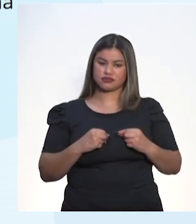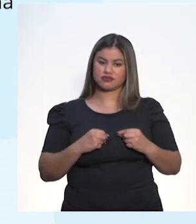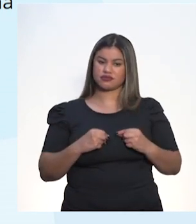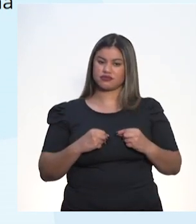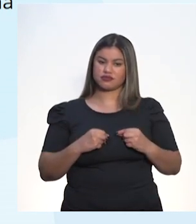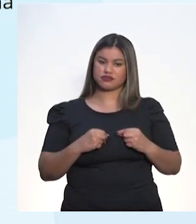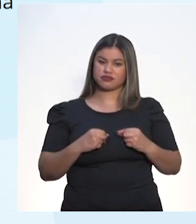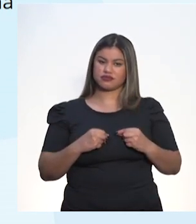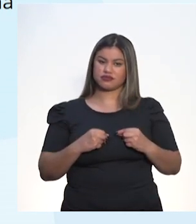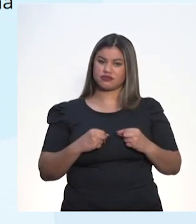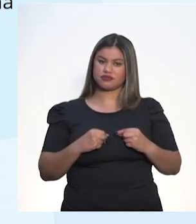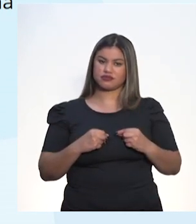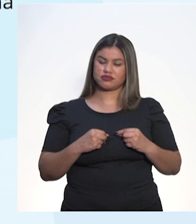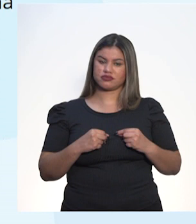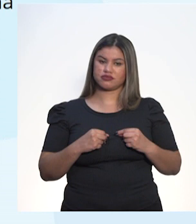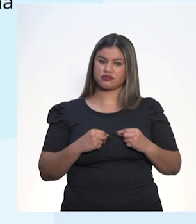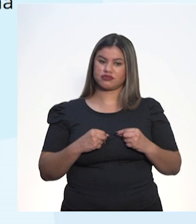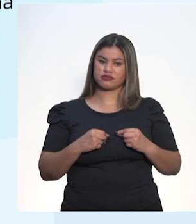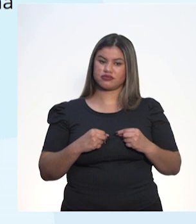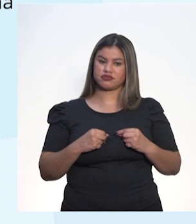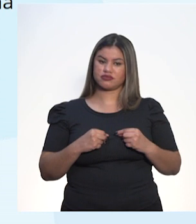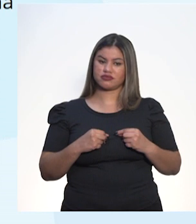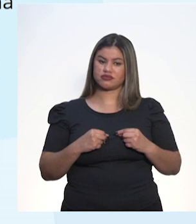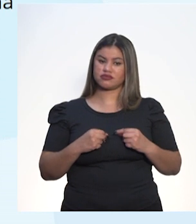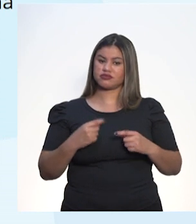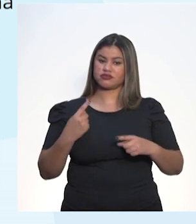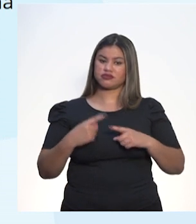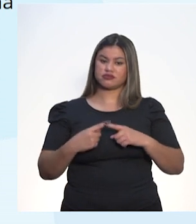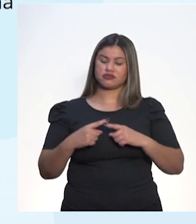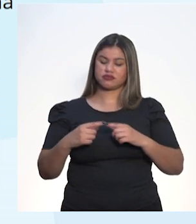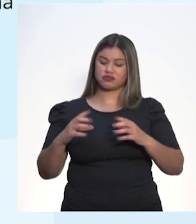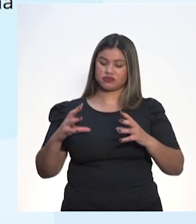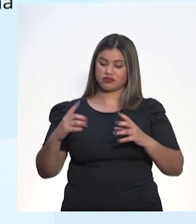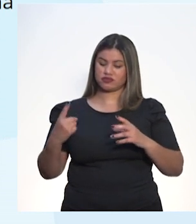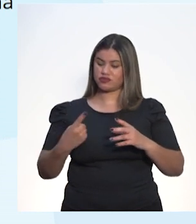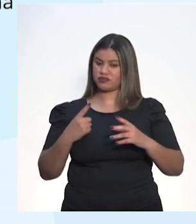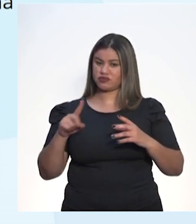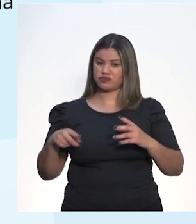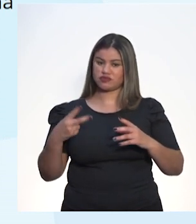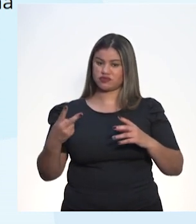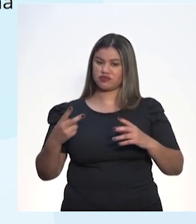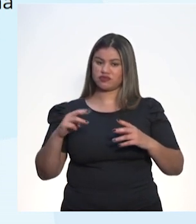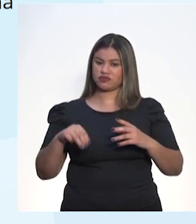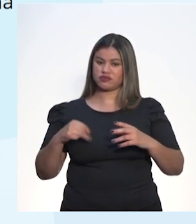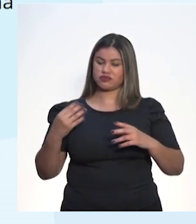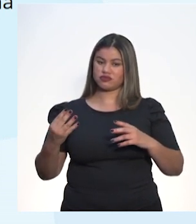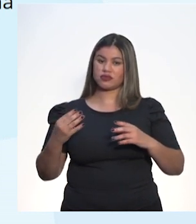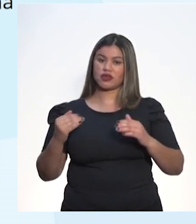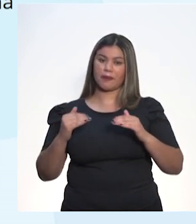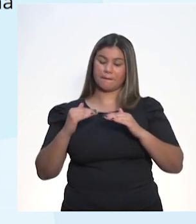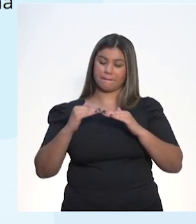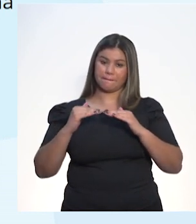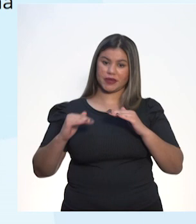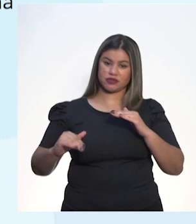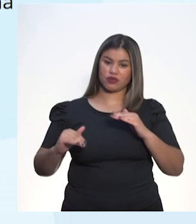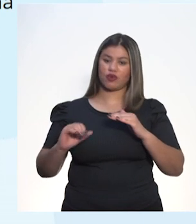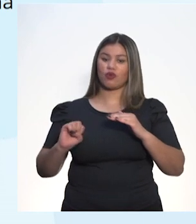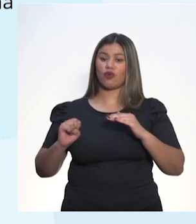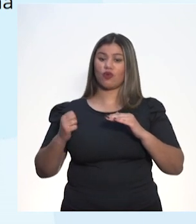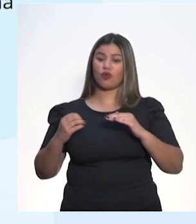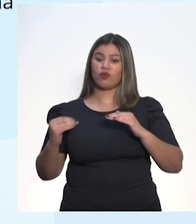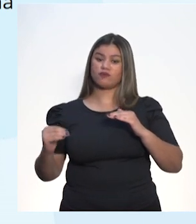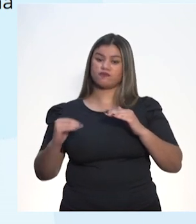A 6. Sim, 100%. Concorda? É Concordo. 100%, é tudo. Sim. Porque ele é menor ou igual. Se ele é menor ou